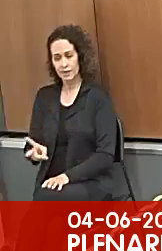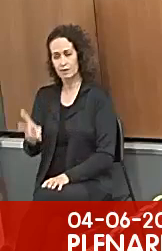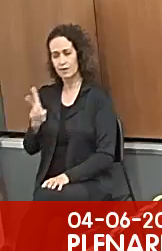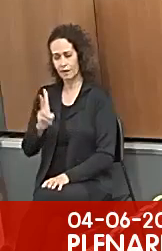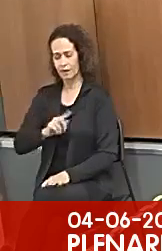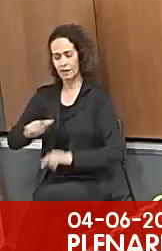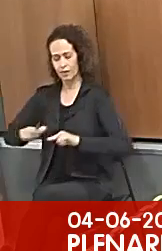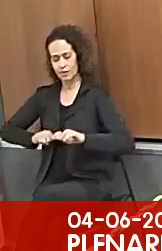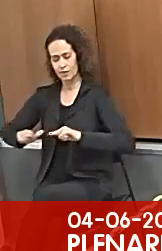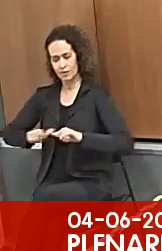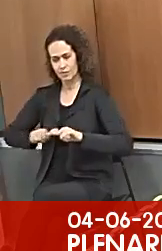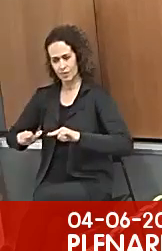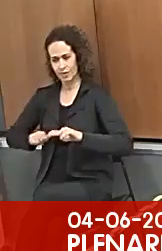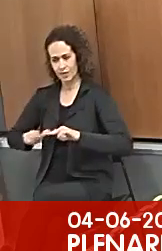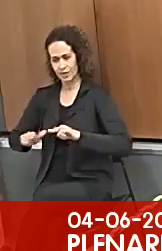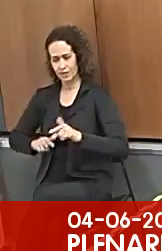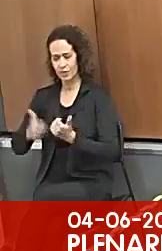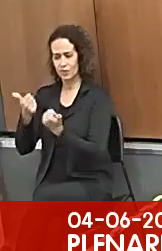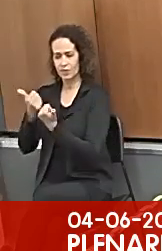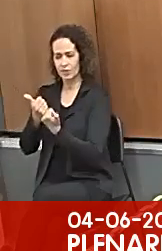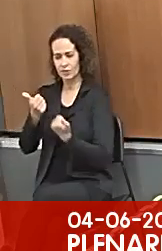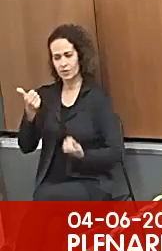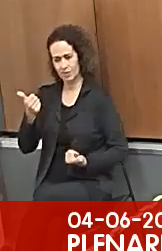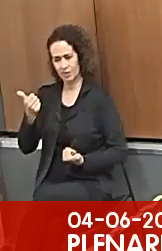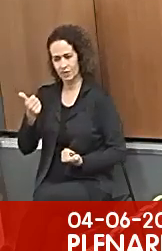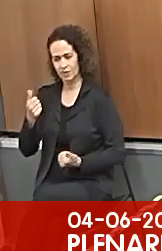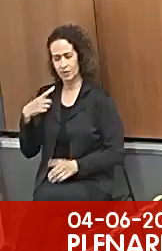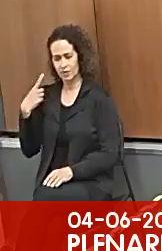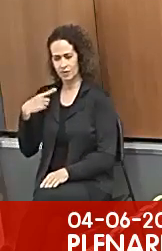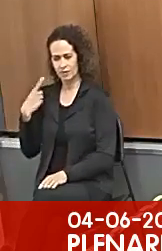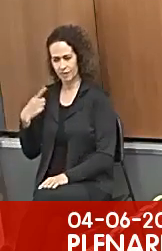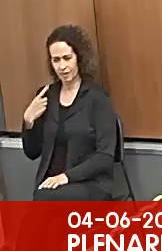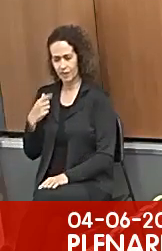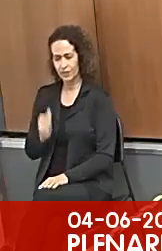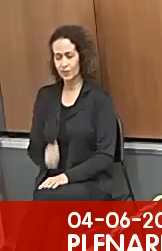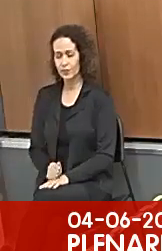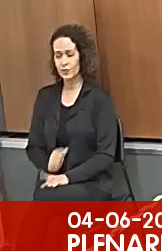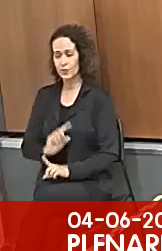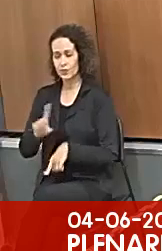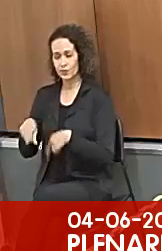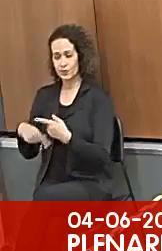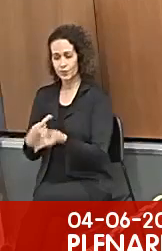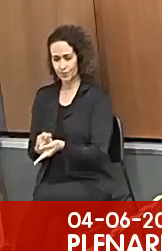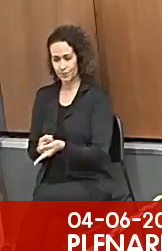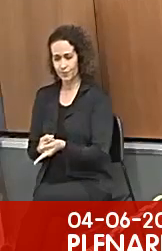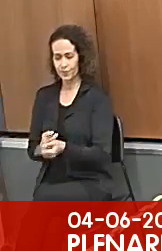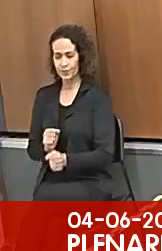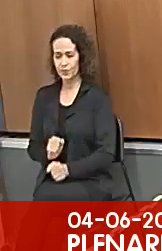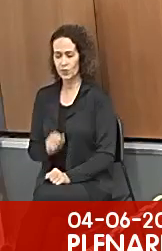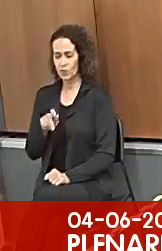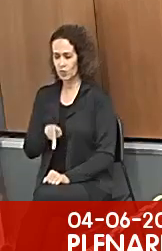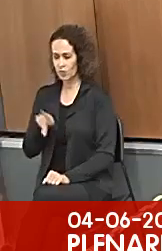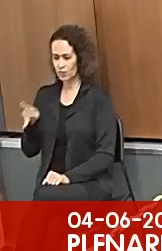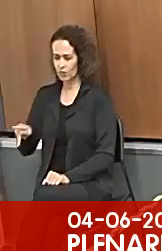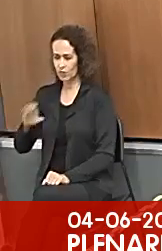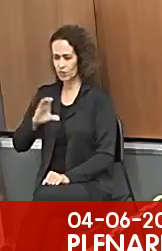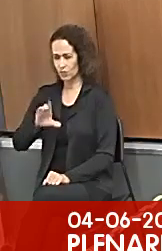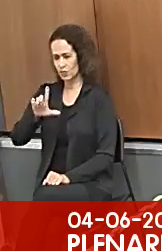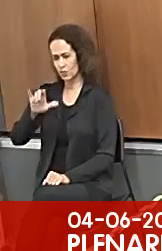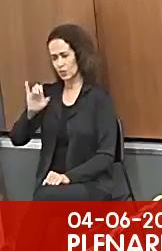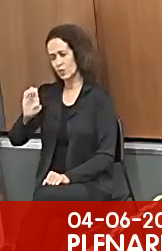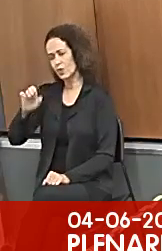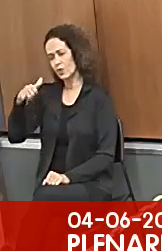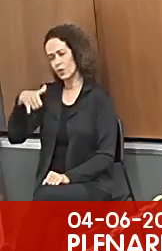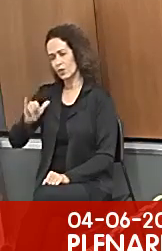ao trabalho do nosso vice-presidente, deputado Duarte Bexi. E com a somatória dele, do professor Cleiton, do doutor